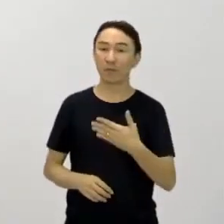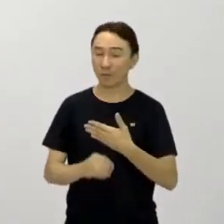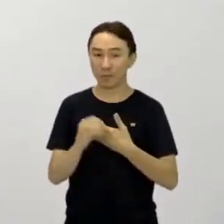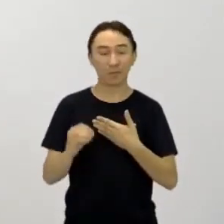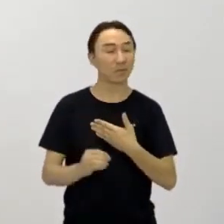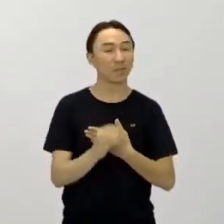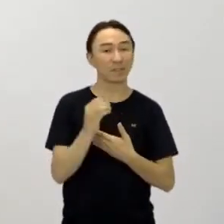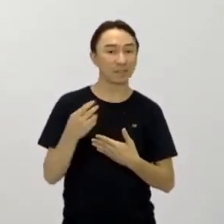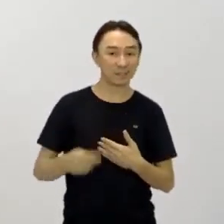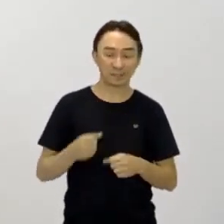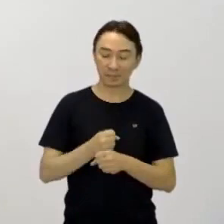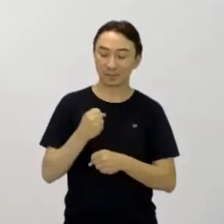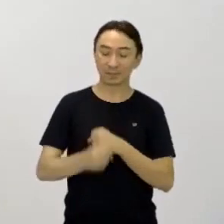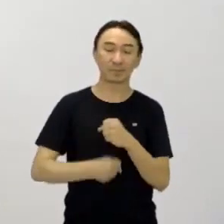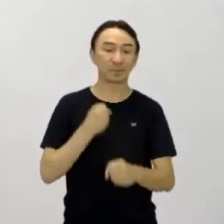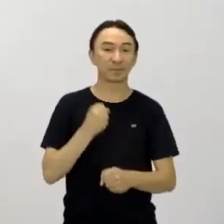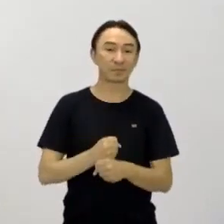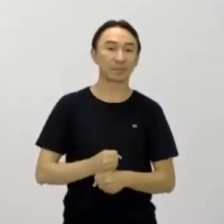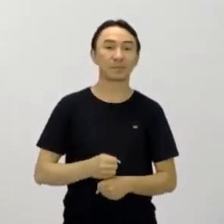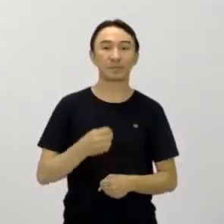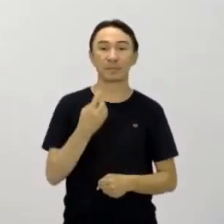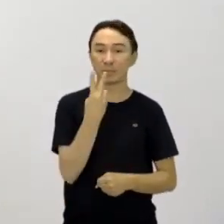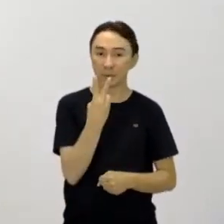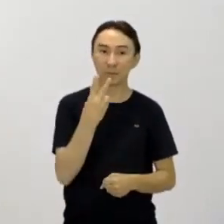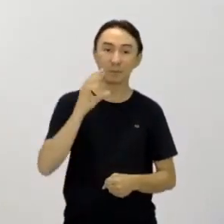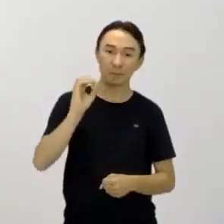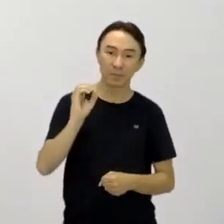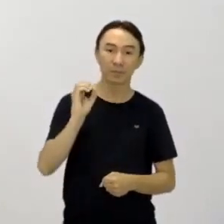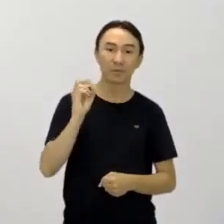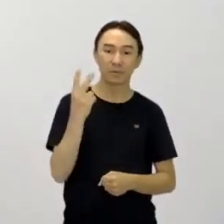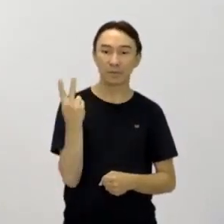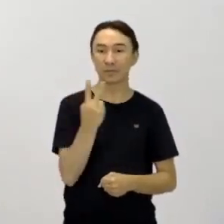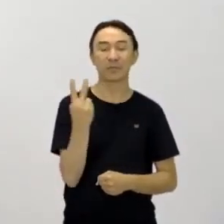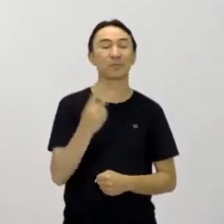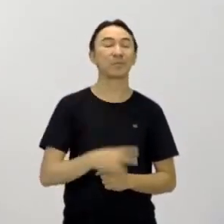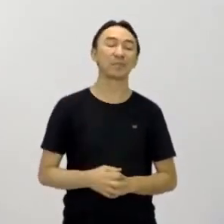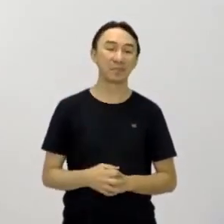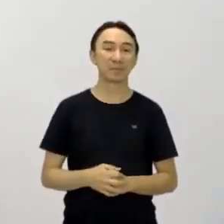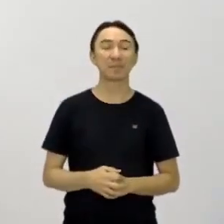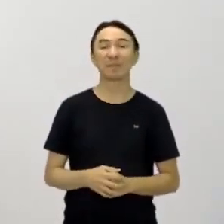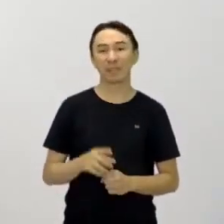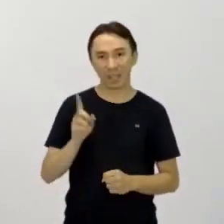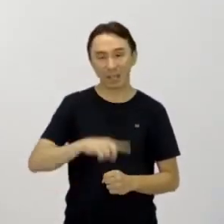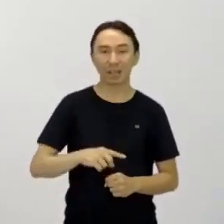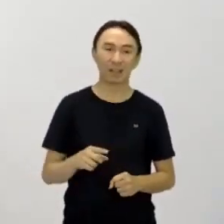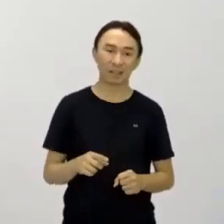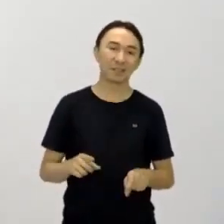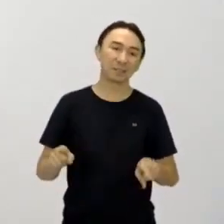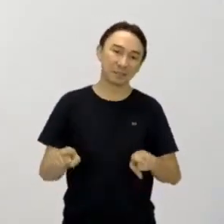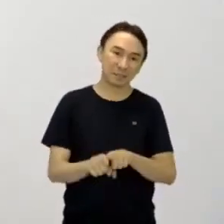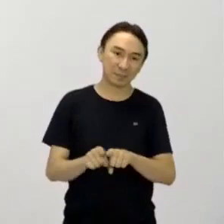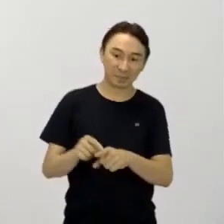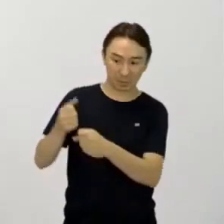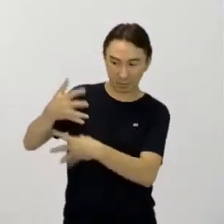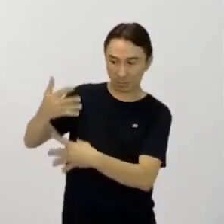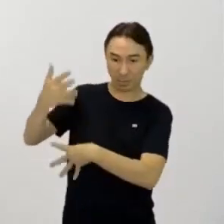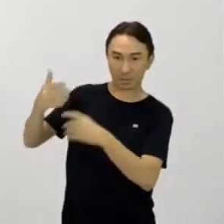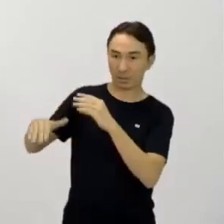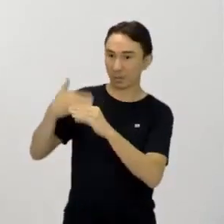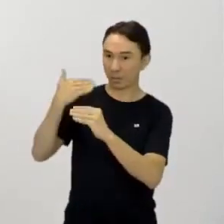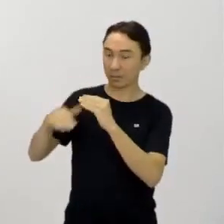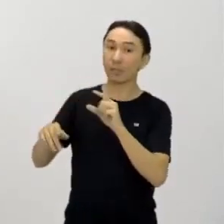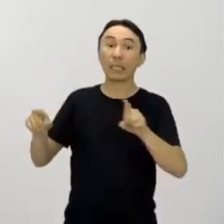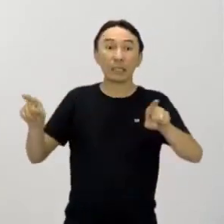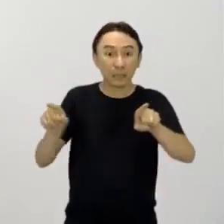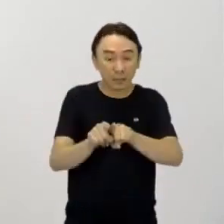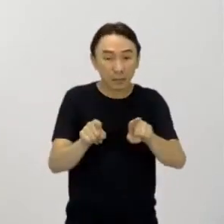2022, e uma delas envolve aí as questões de interação. Não menos importante da interação e não